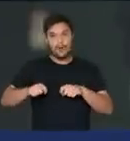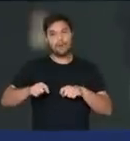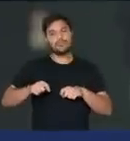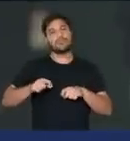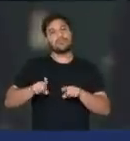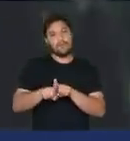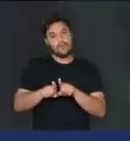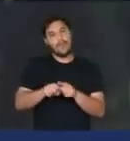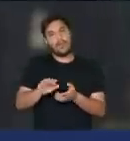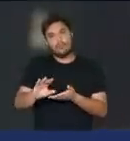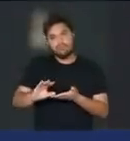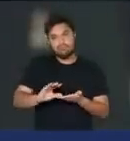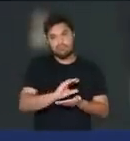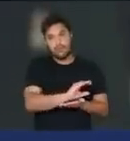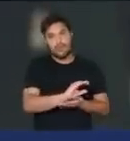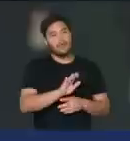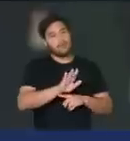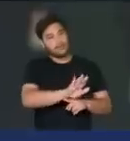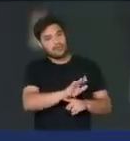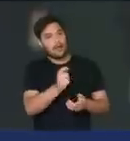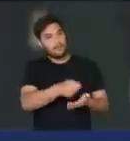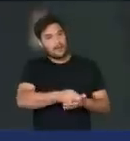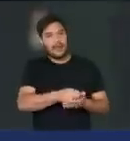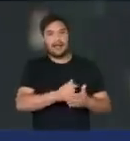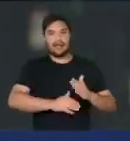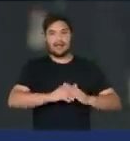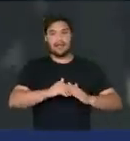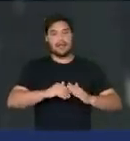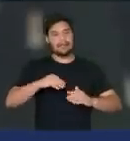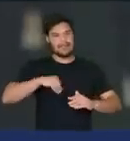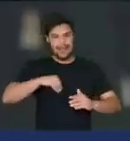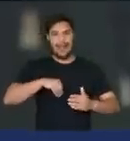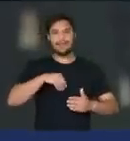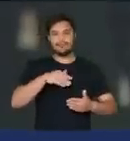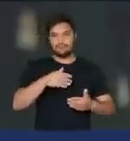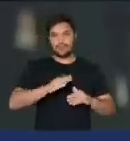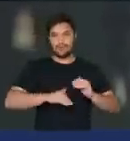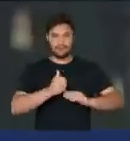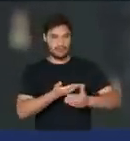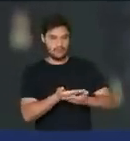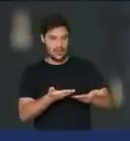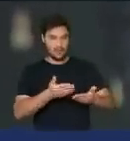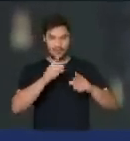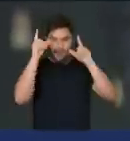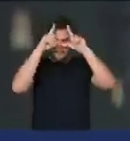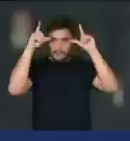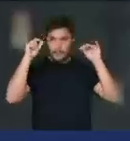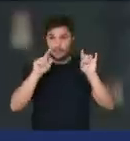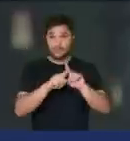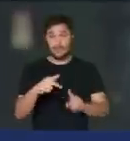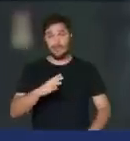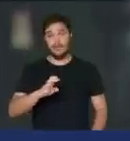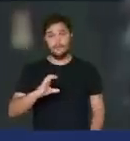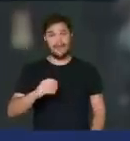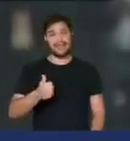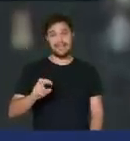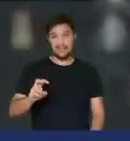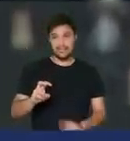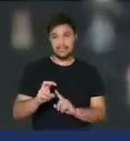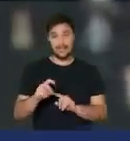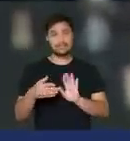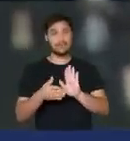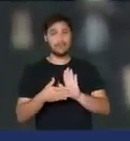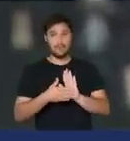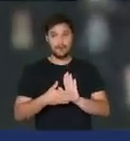fazer frente ao piso nacional da enfermagem e também, como estamos discutindo a PEC 15, que é